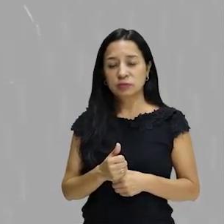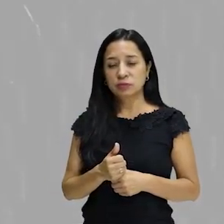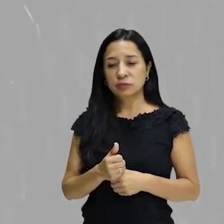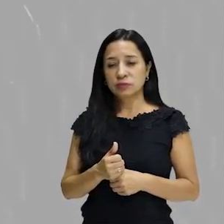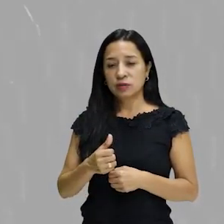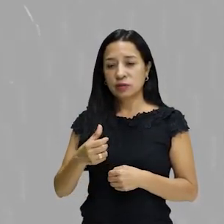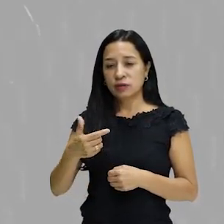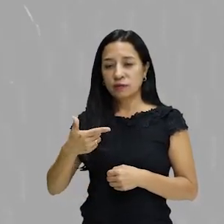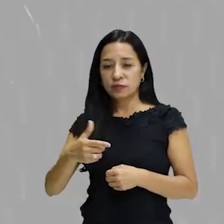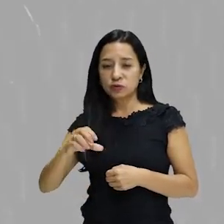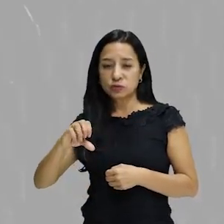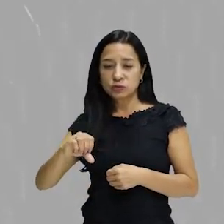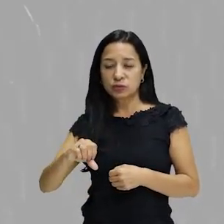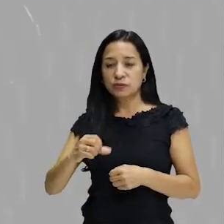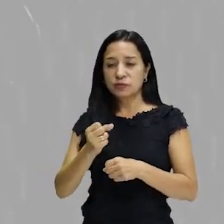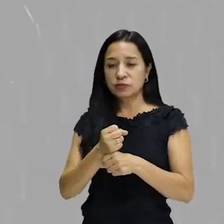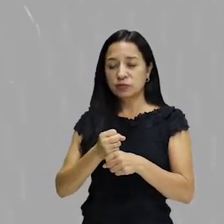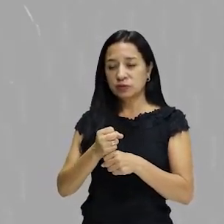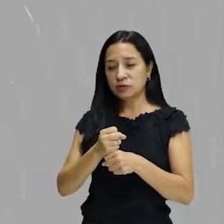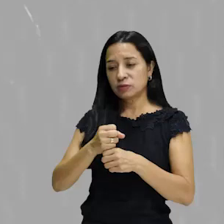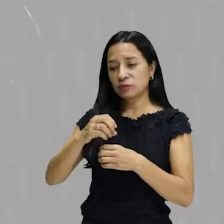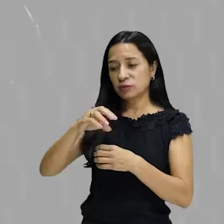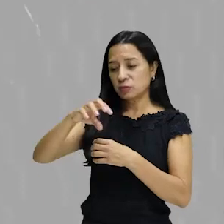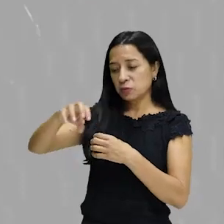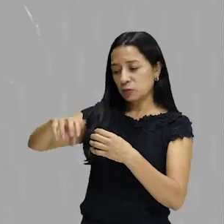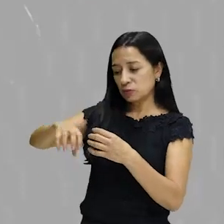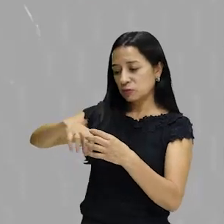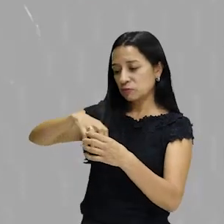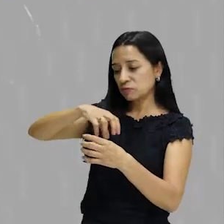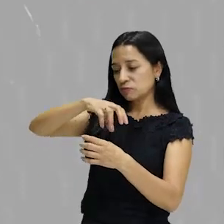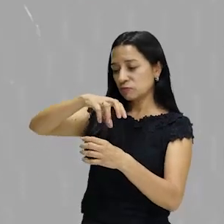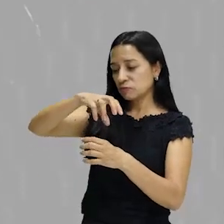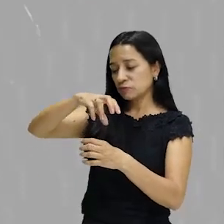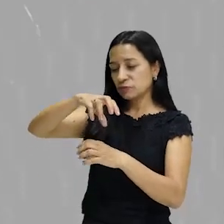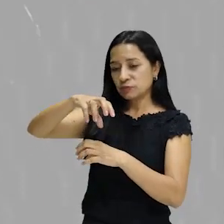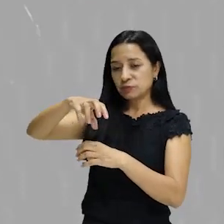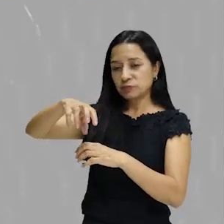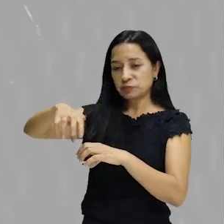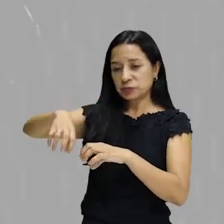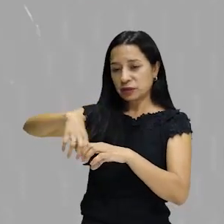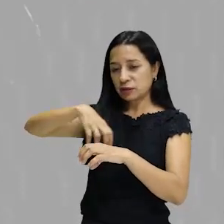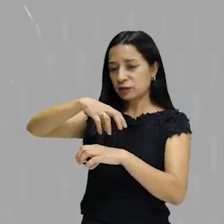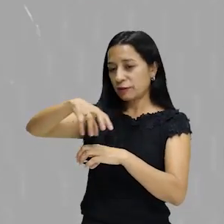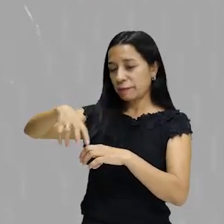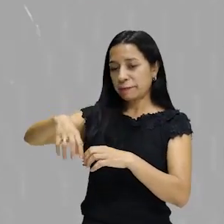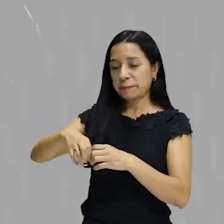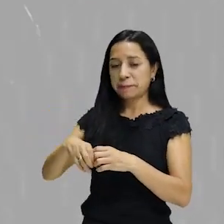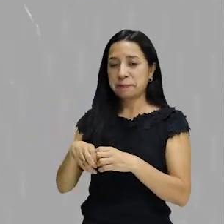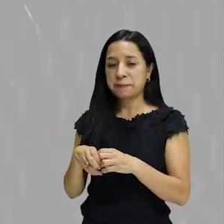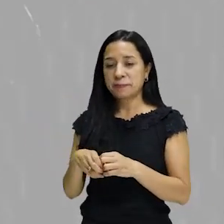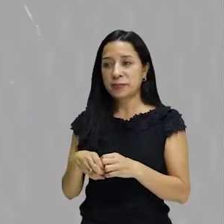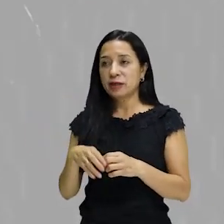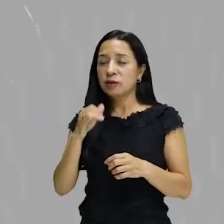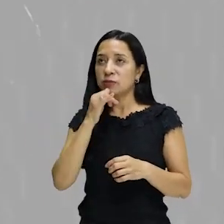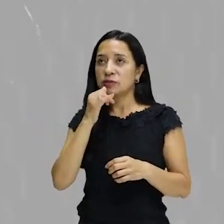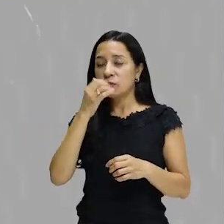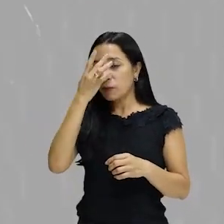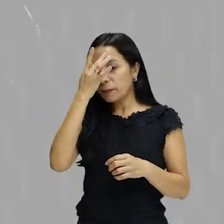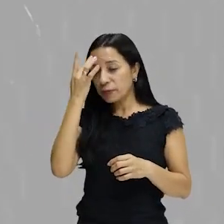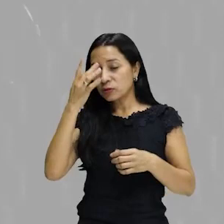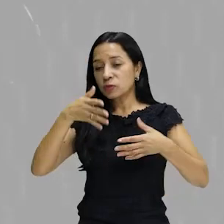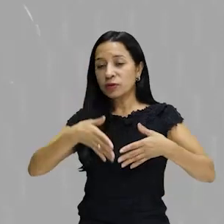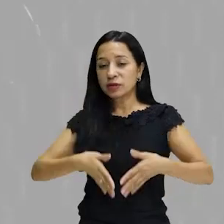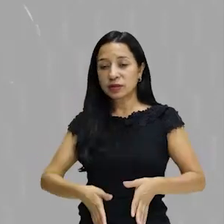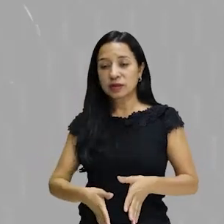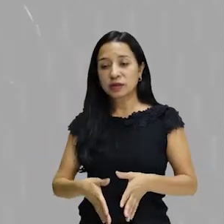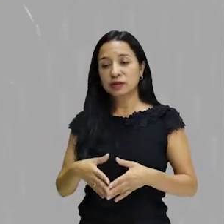Então a pessoa nasce aqui na Terra, quando Júpiter der uma volta, né? Para ele conseguir dar uma